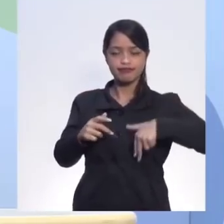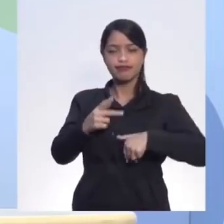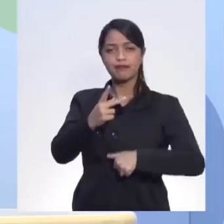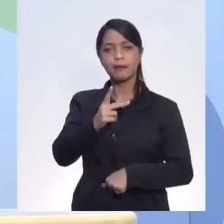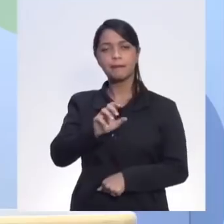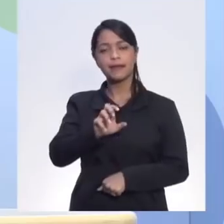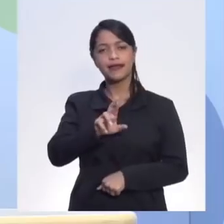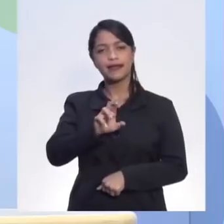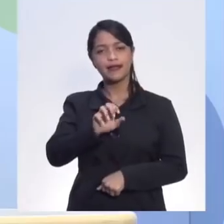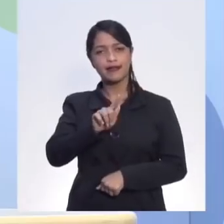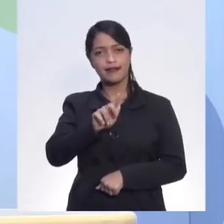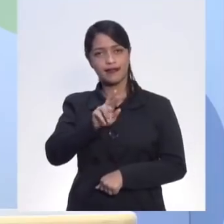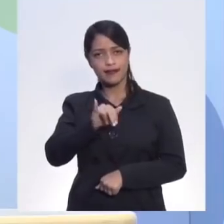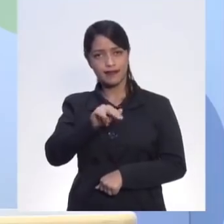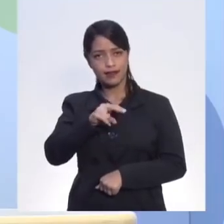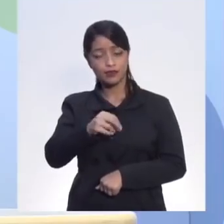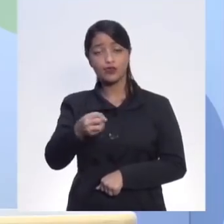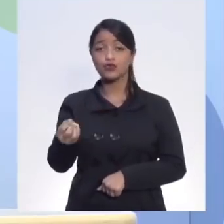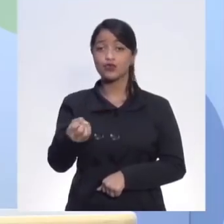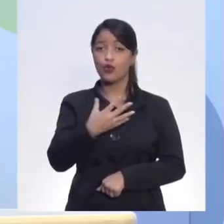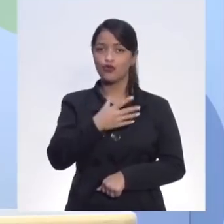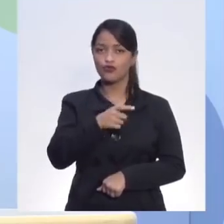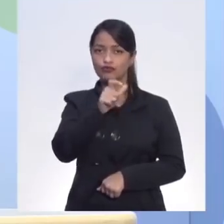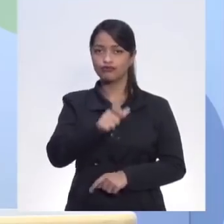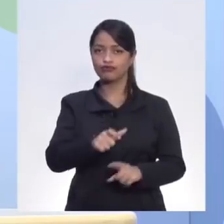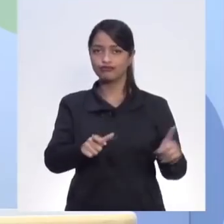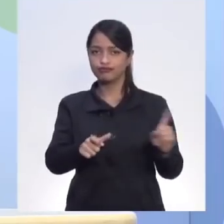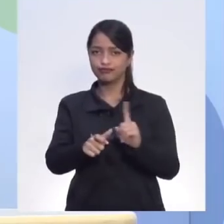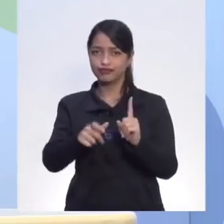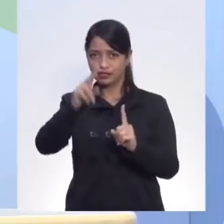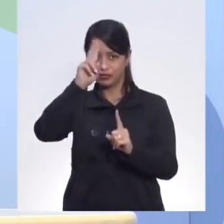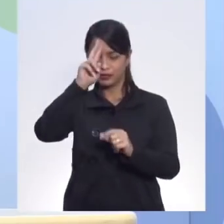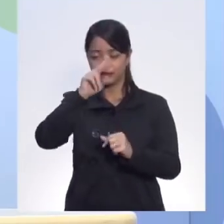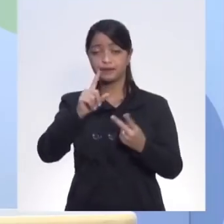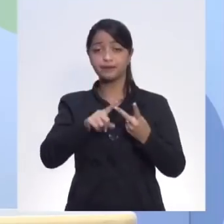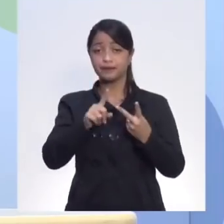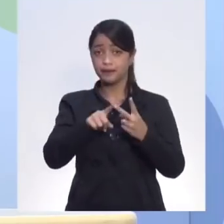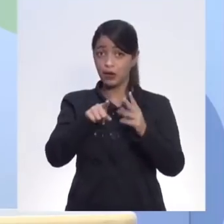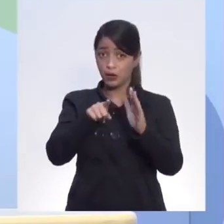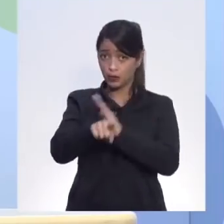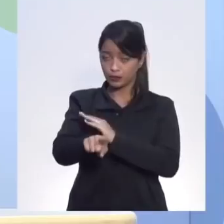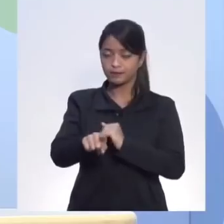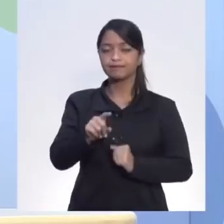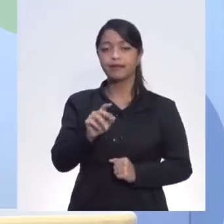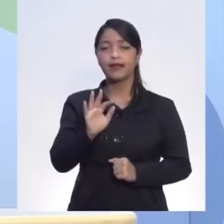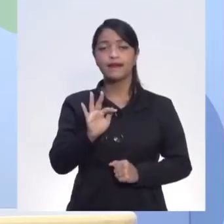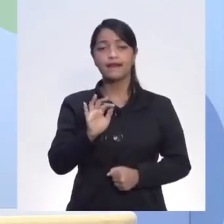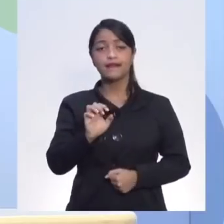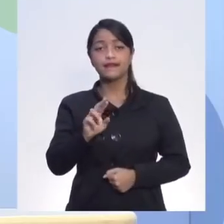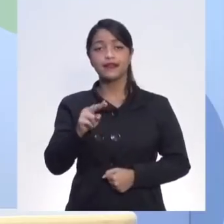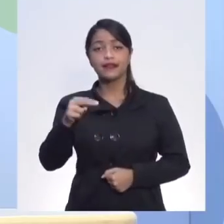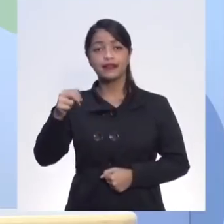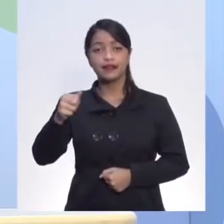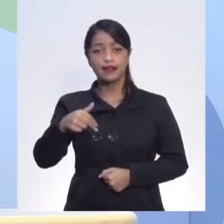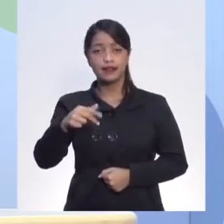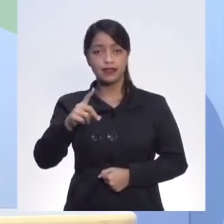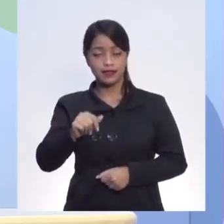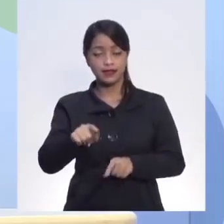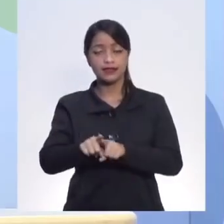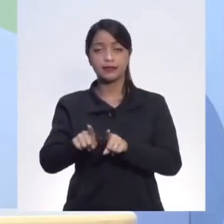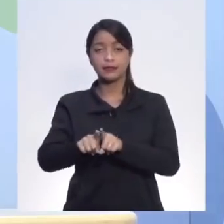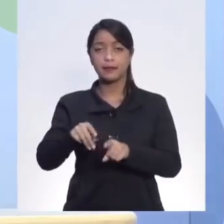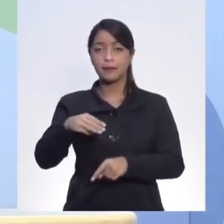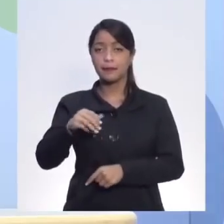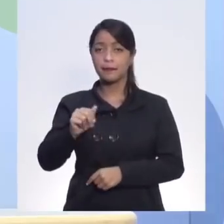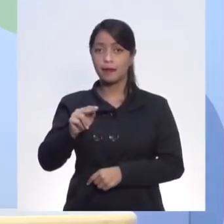ela pensou, né? Porque Emília pensou no Visconde, nós temos aqui a Fernanda, o Mauro, colocaram que é